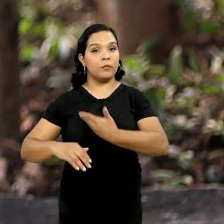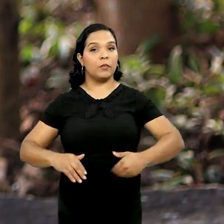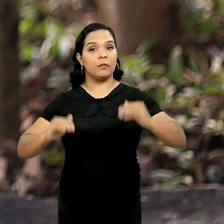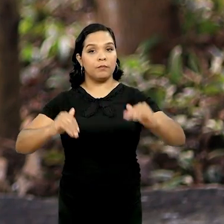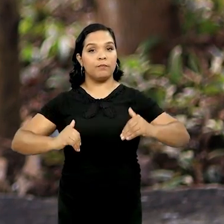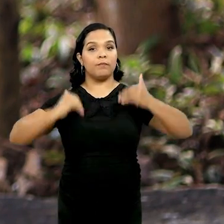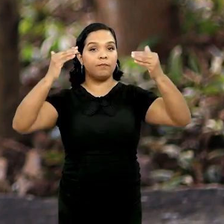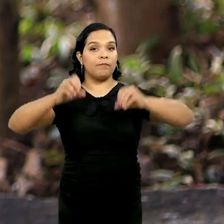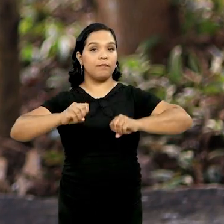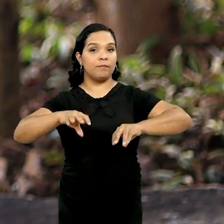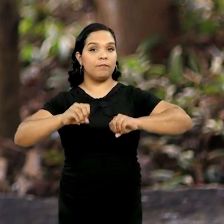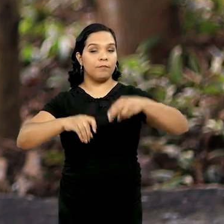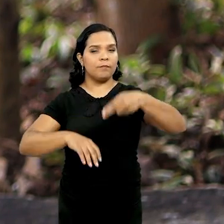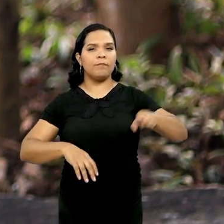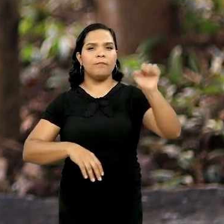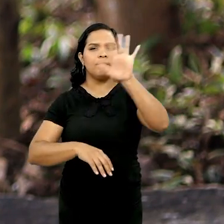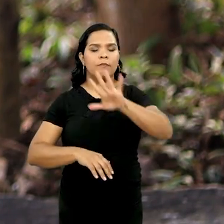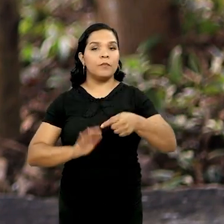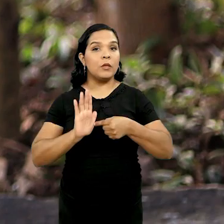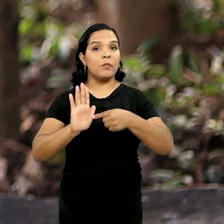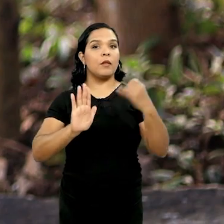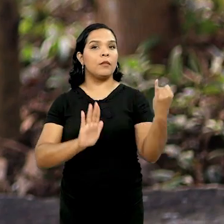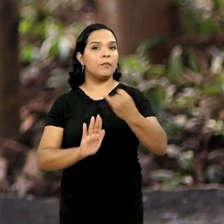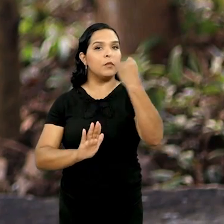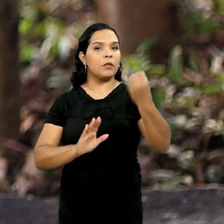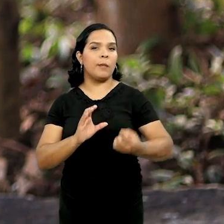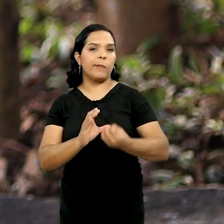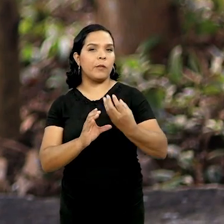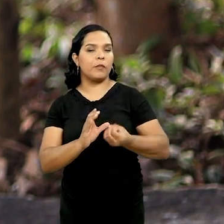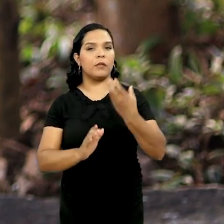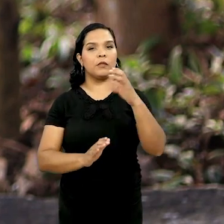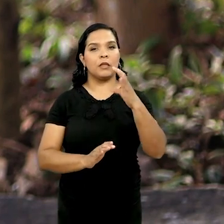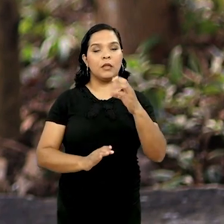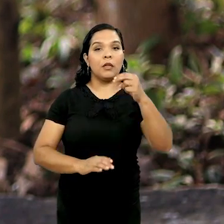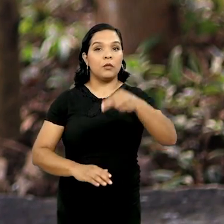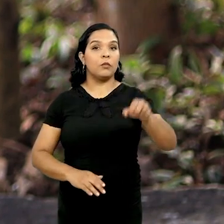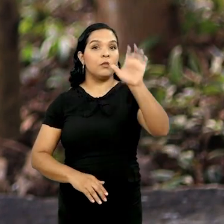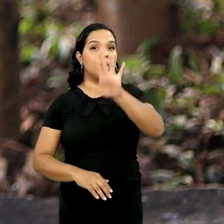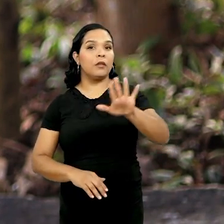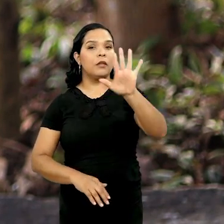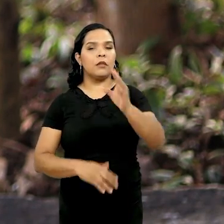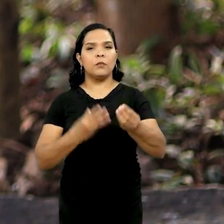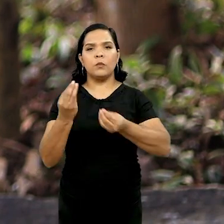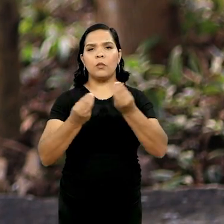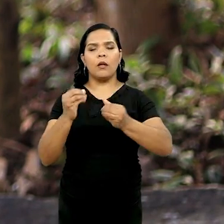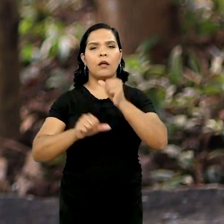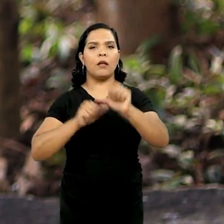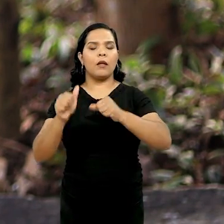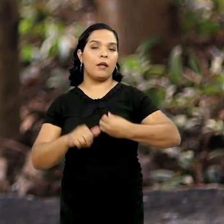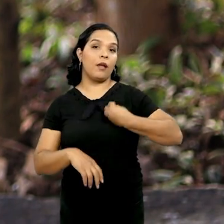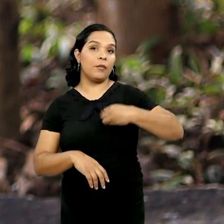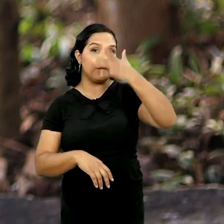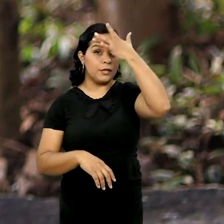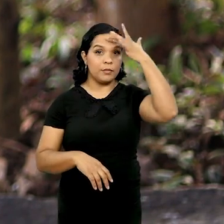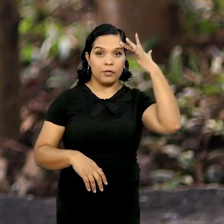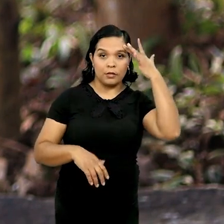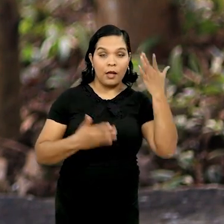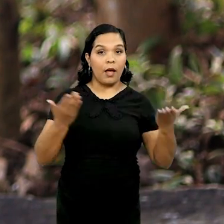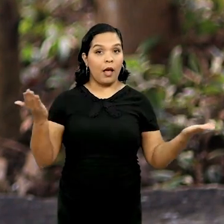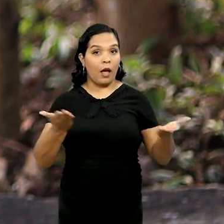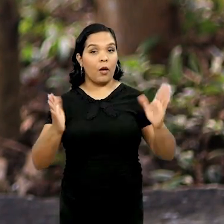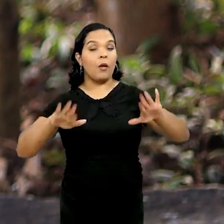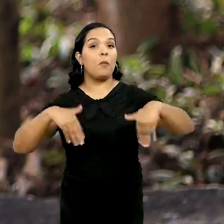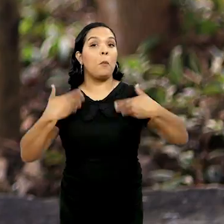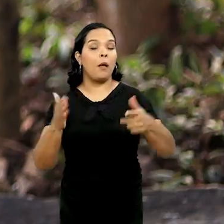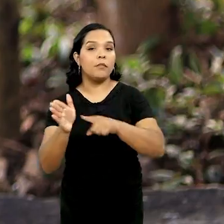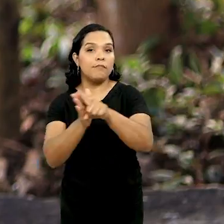superior nordestinas. Aqui a gente mostra a importância das produções científicas do Nordeste e como elas têm transformado a vida das pessoas. Vamos